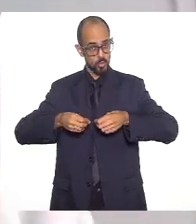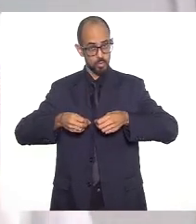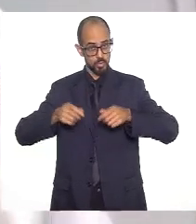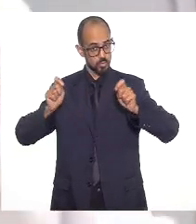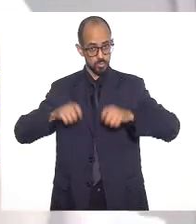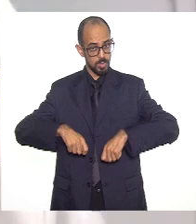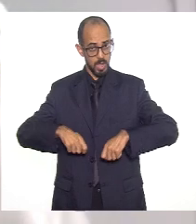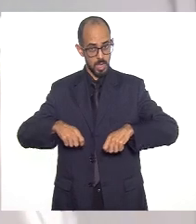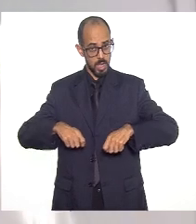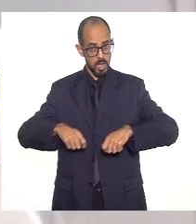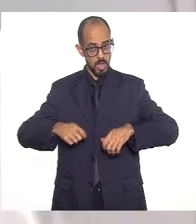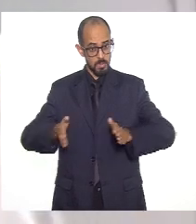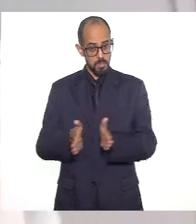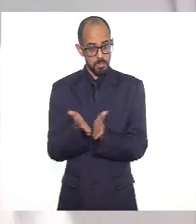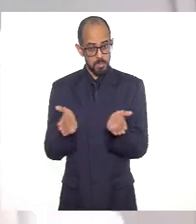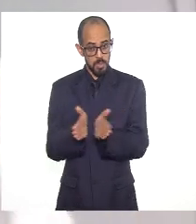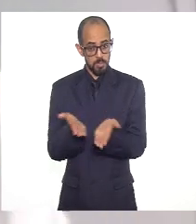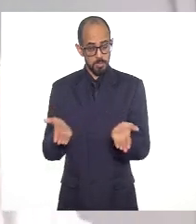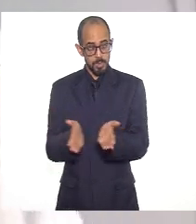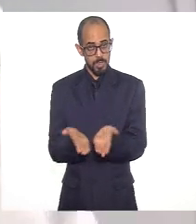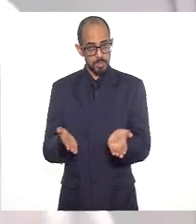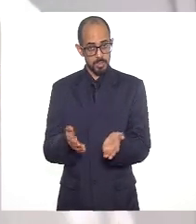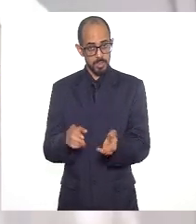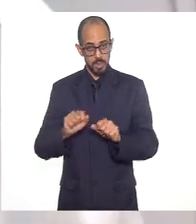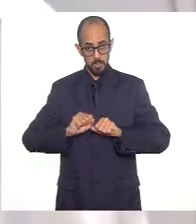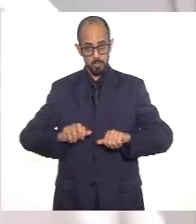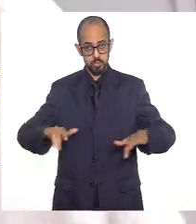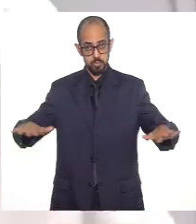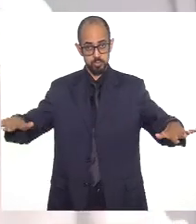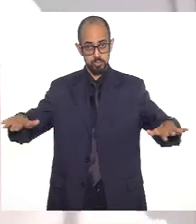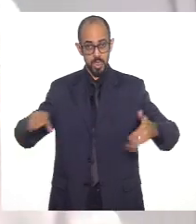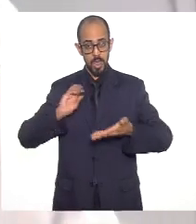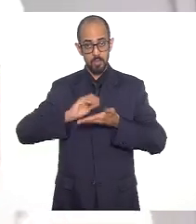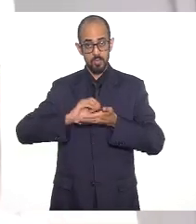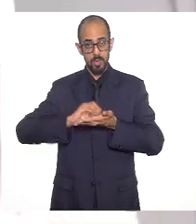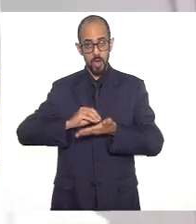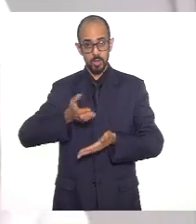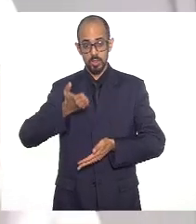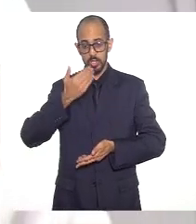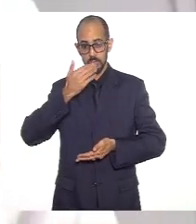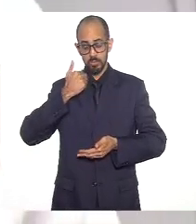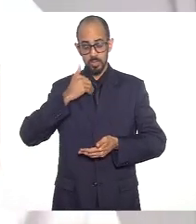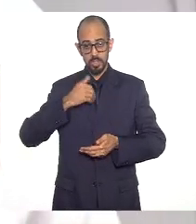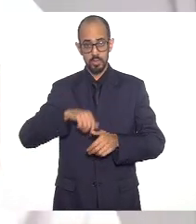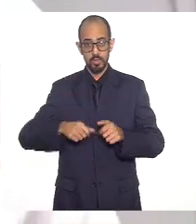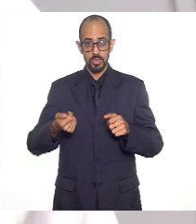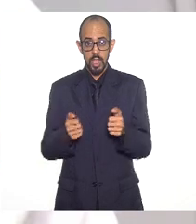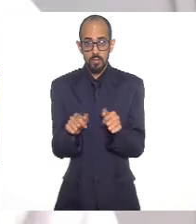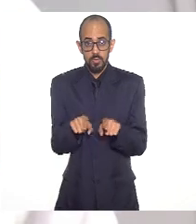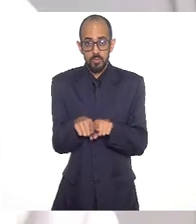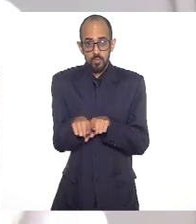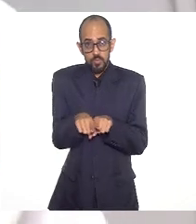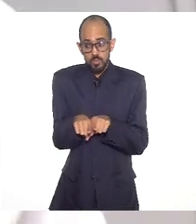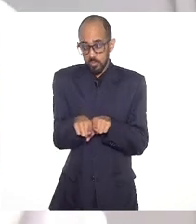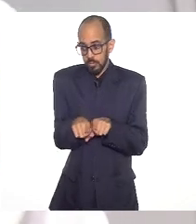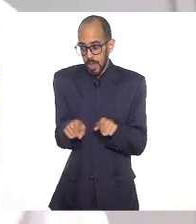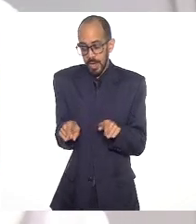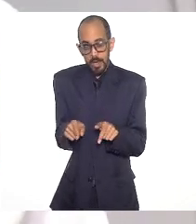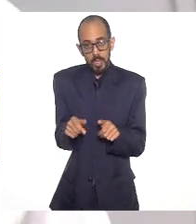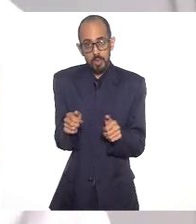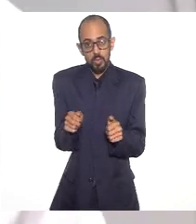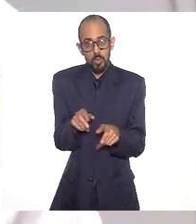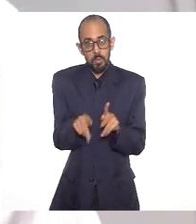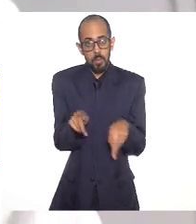está tomando conta do nosso povo. A insegurança alimentar entrou para ficar no lar da população